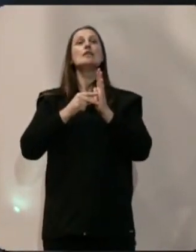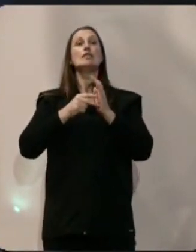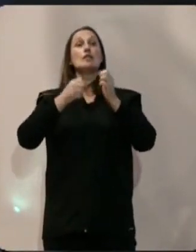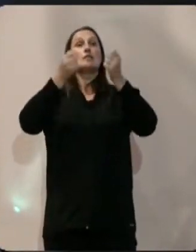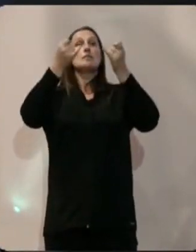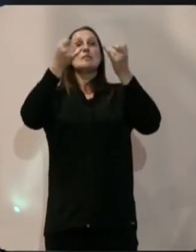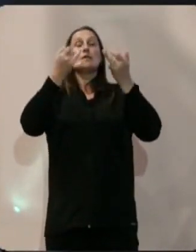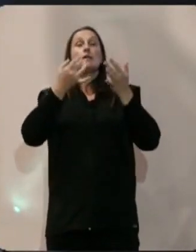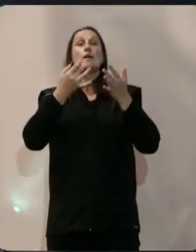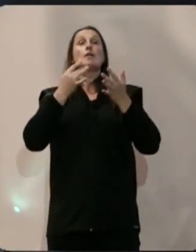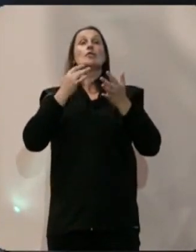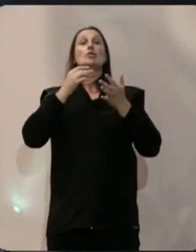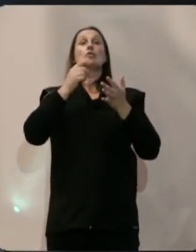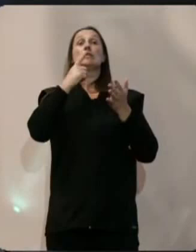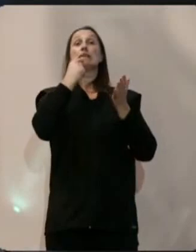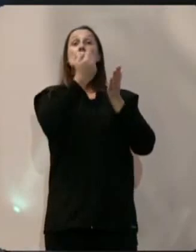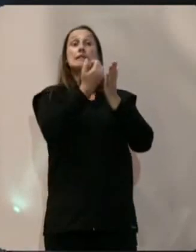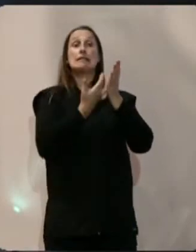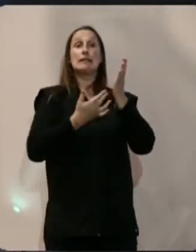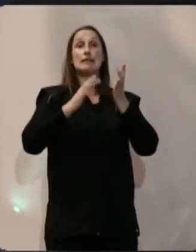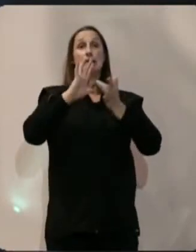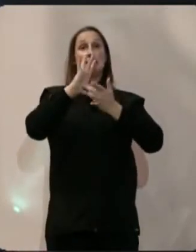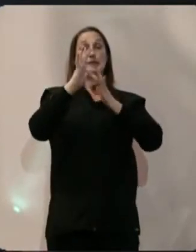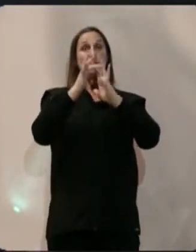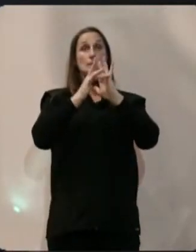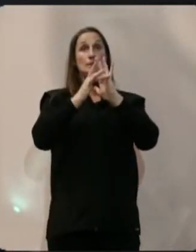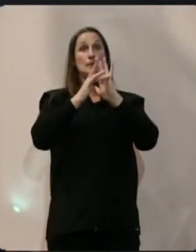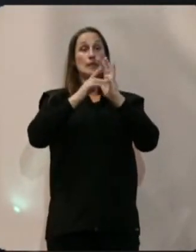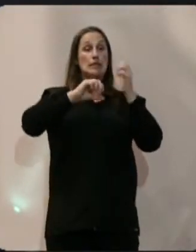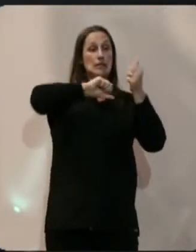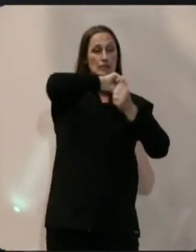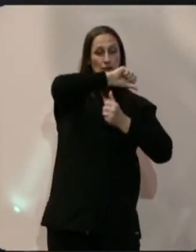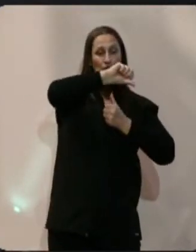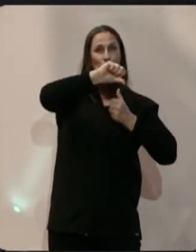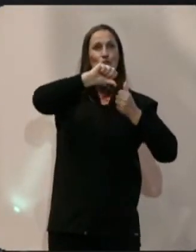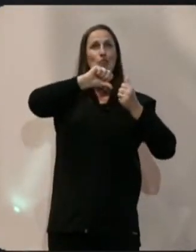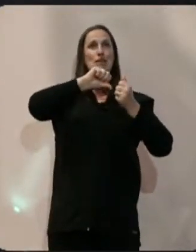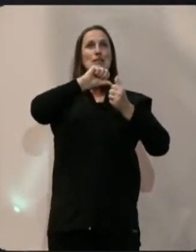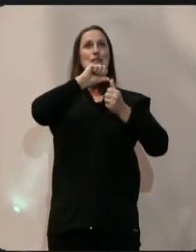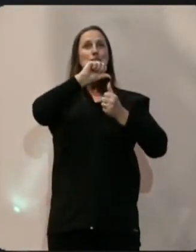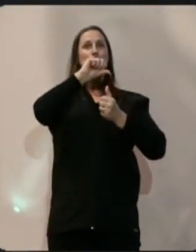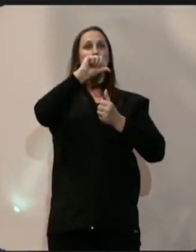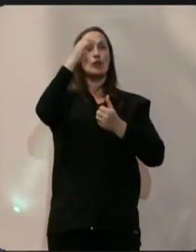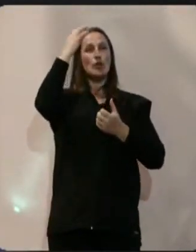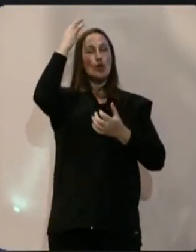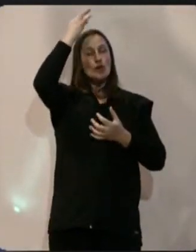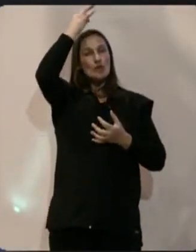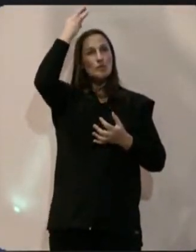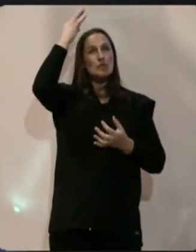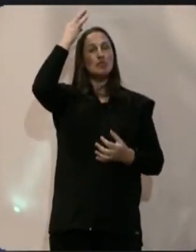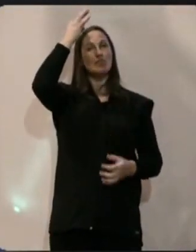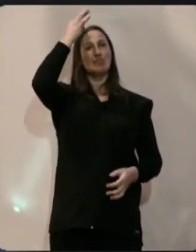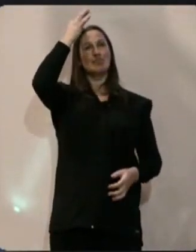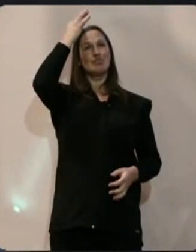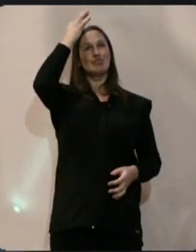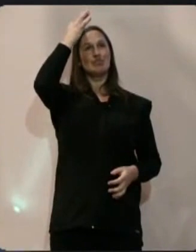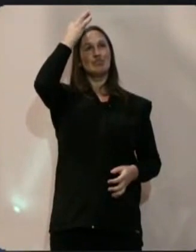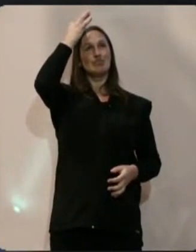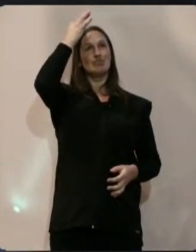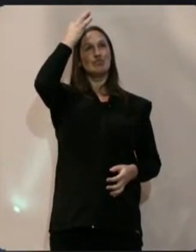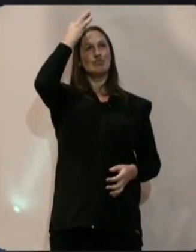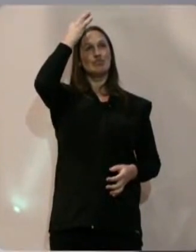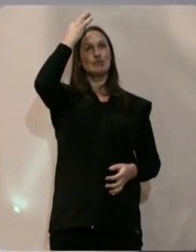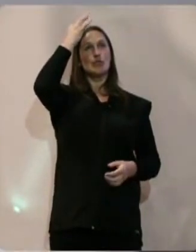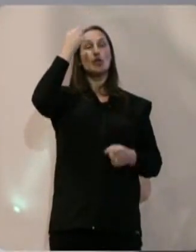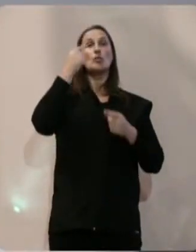purifica do pecado. Eu estou falando de transformação na vida espiritual. Por quê?